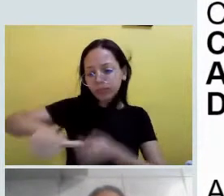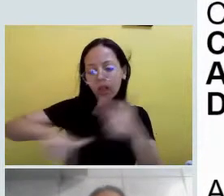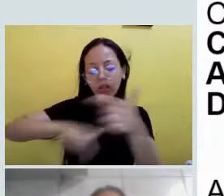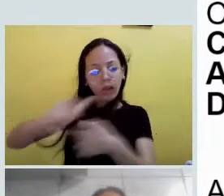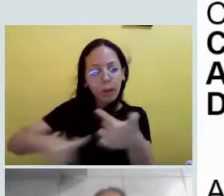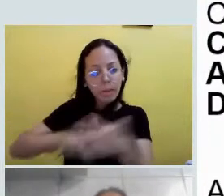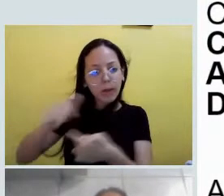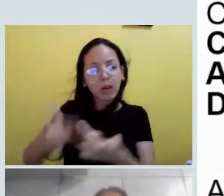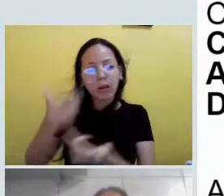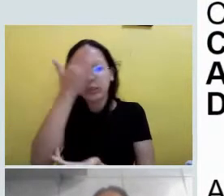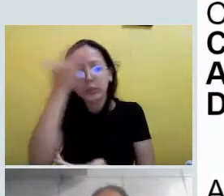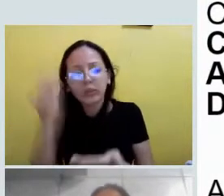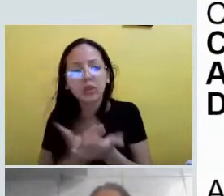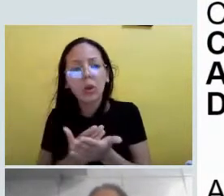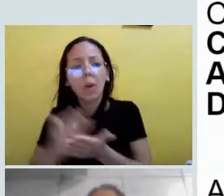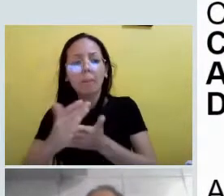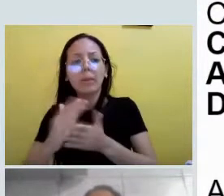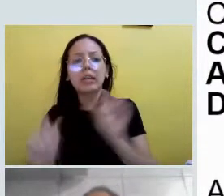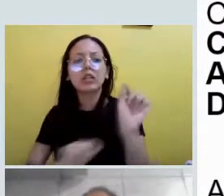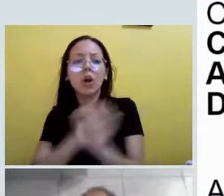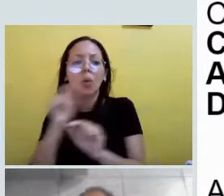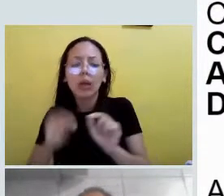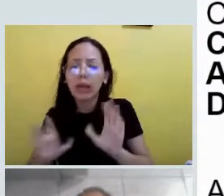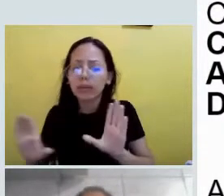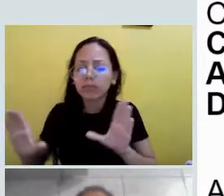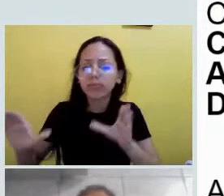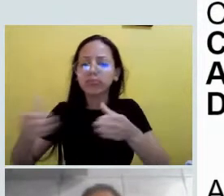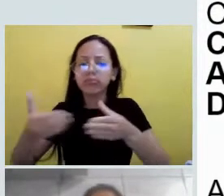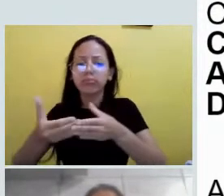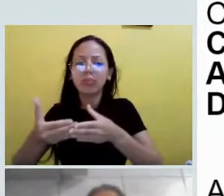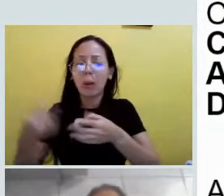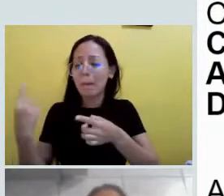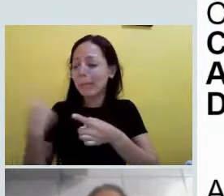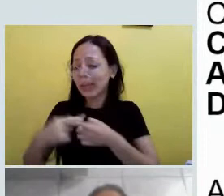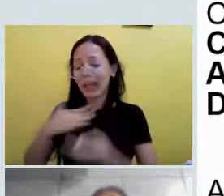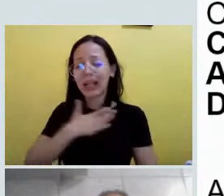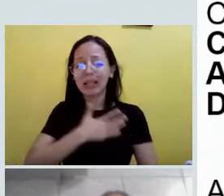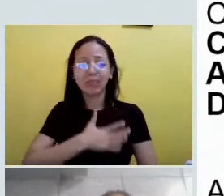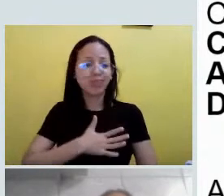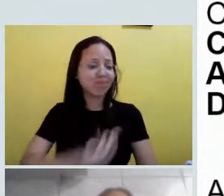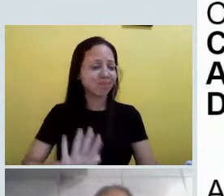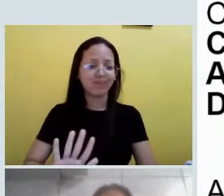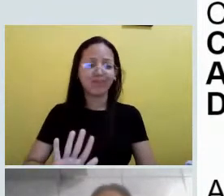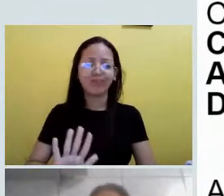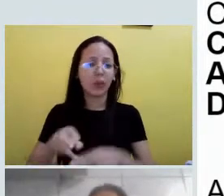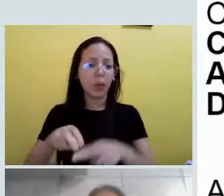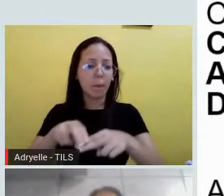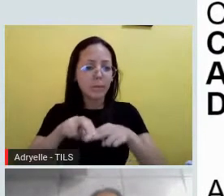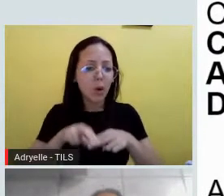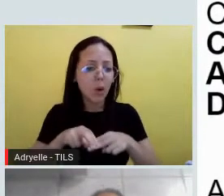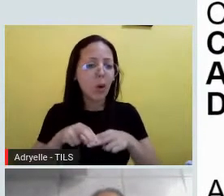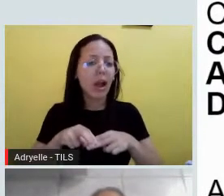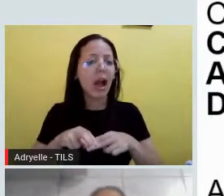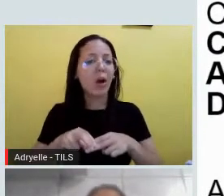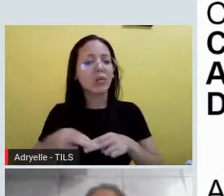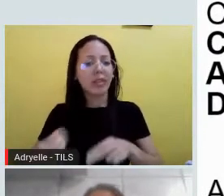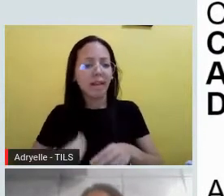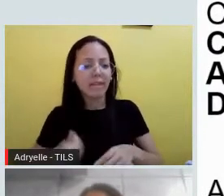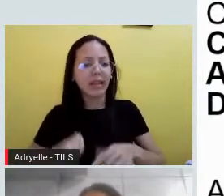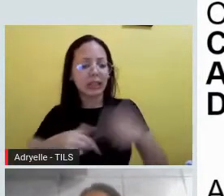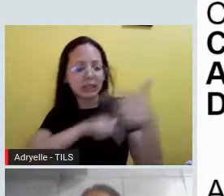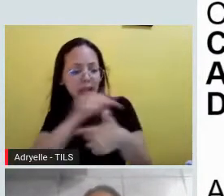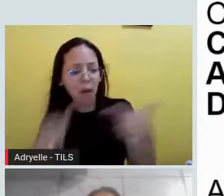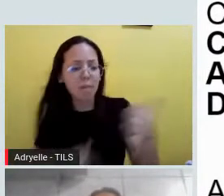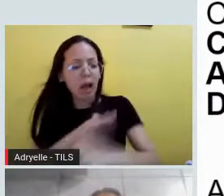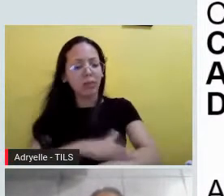pessoas começam a se juntar porque estão insatisfeitas por conta do ritmo de trabalho,